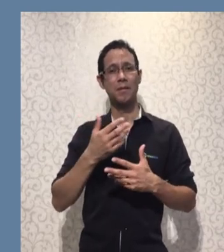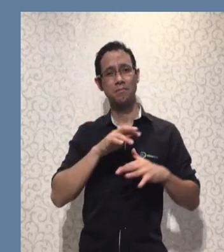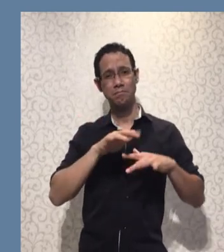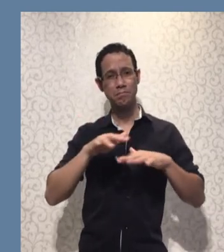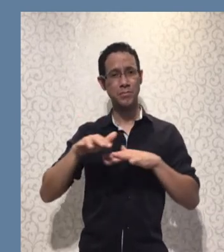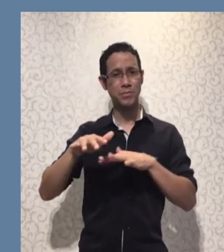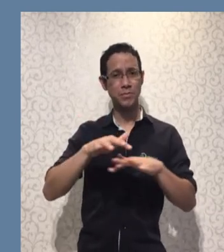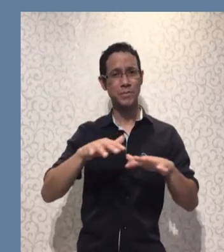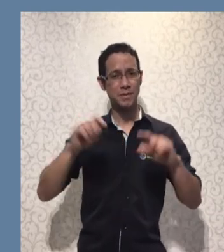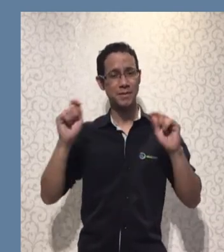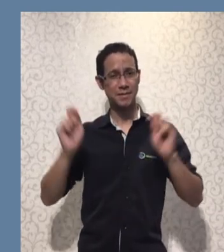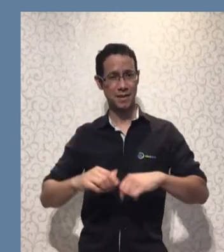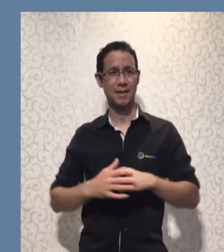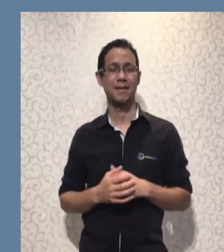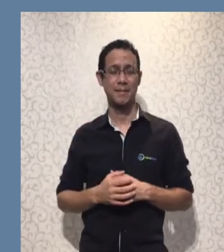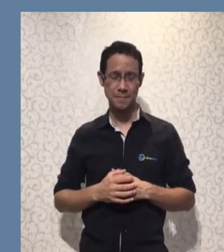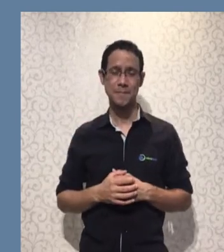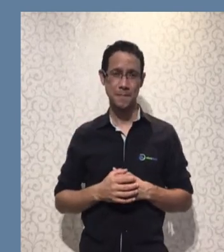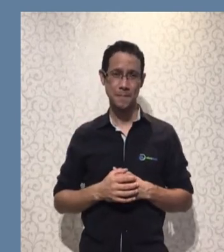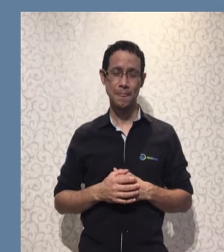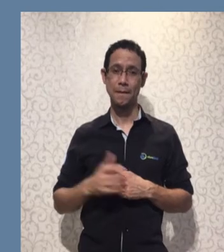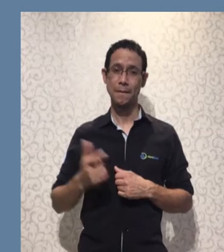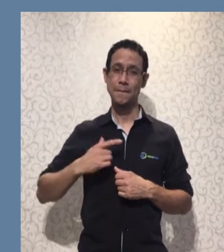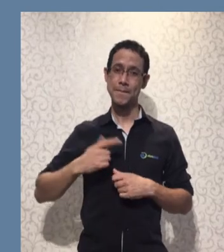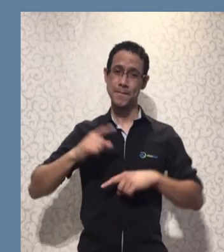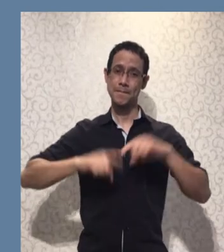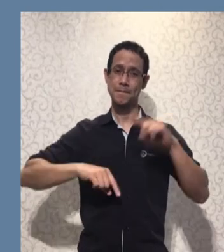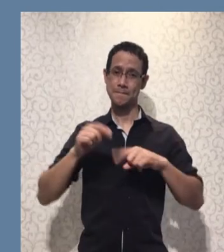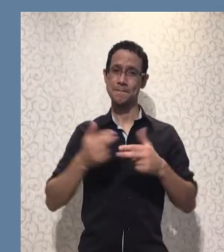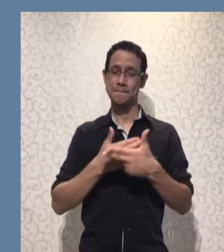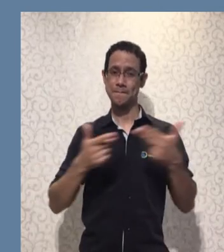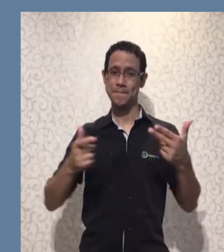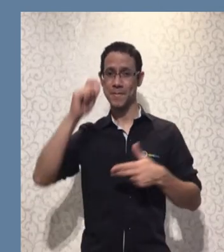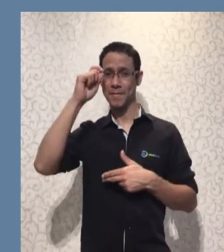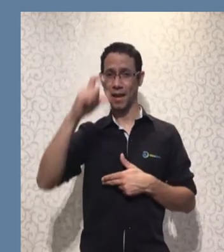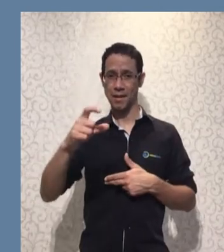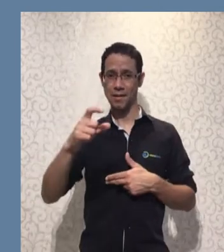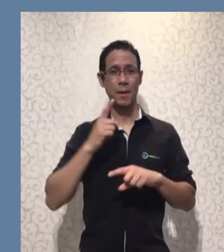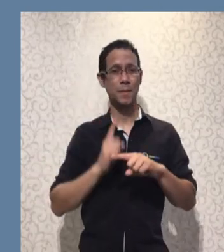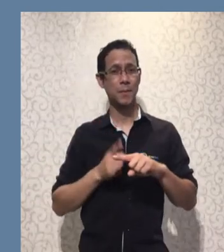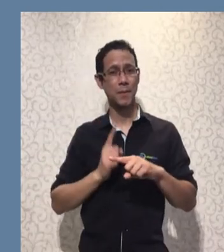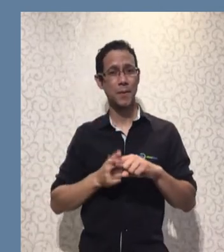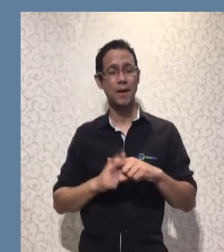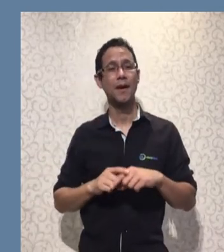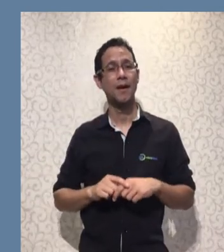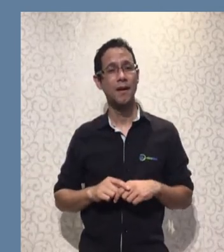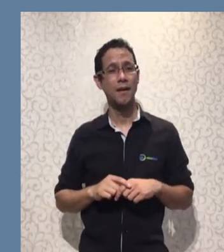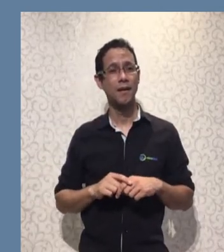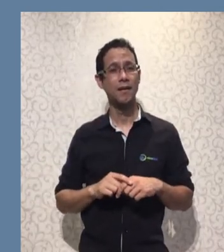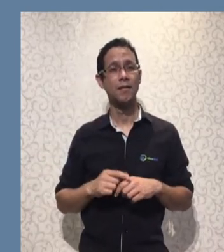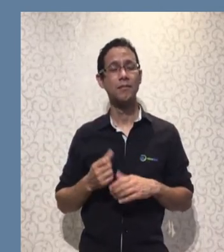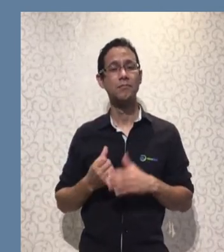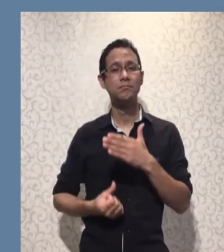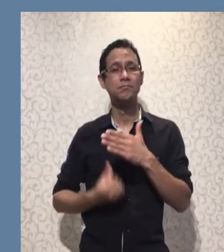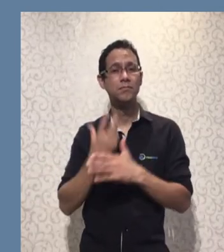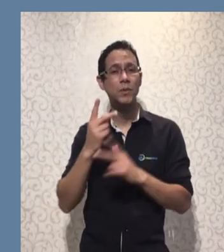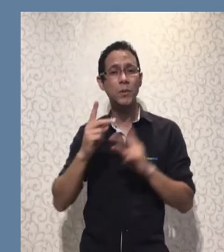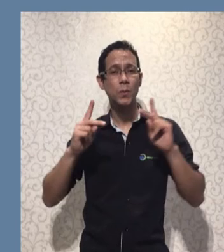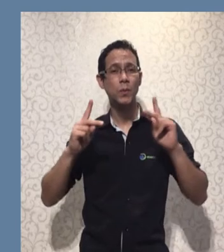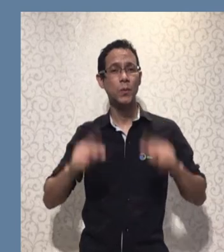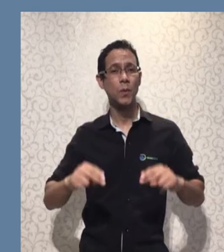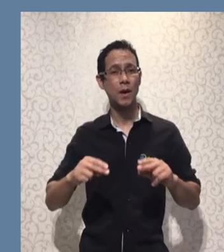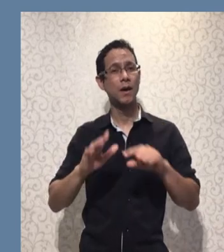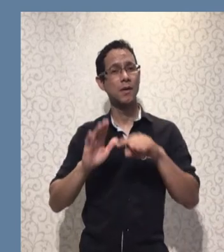material interessantíssimo para nós, né? Porque, na verdade, acabou funcionando como uma pesquisa de público mesmo.